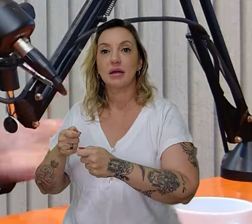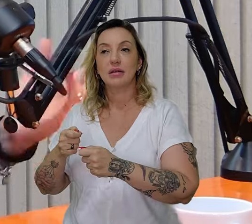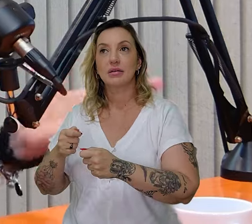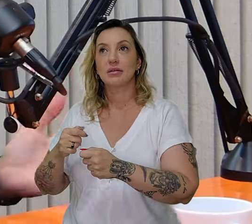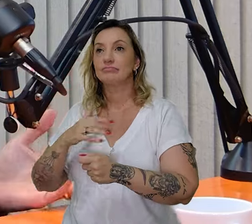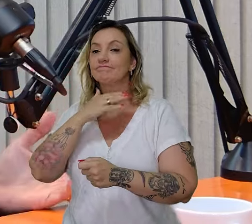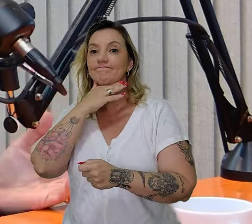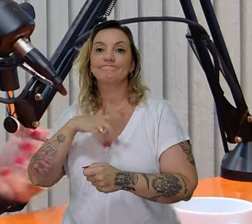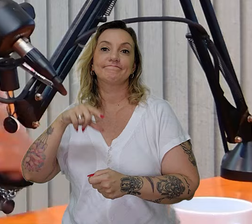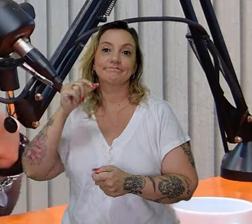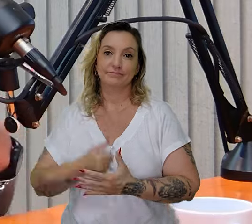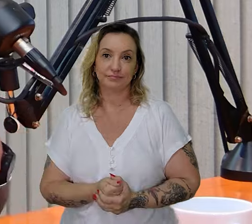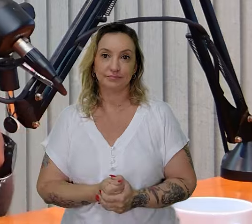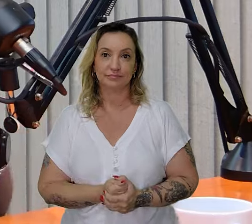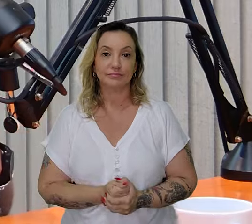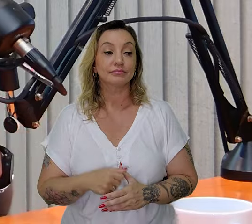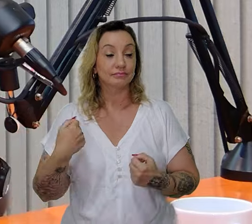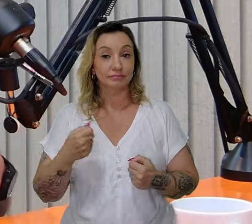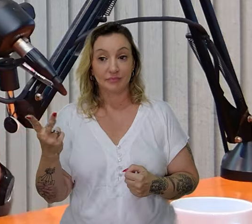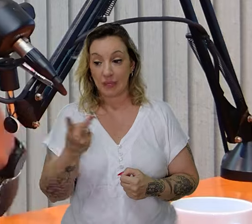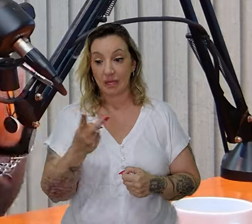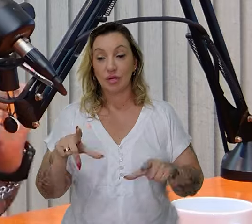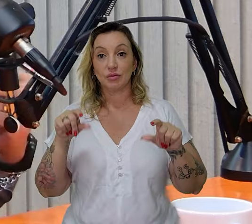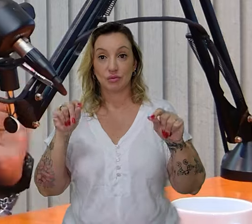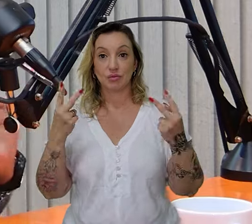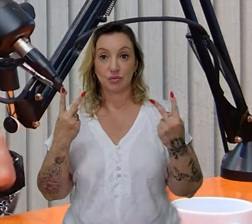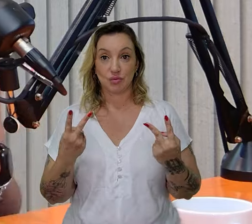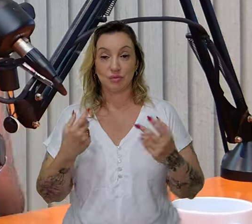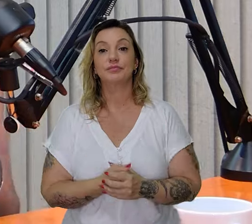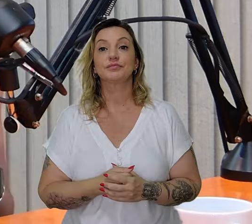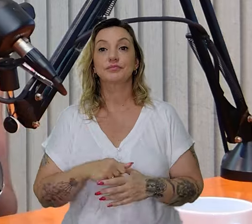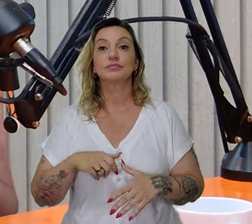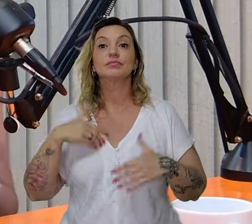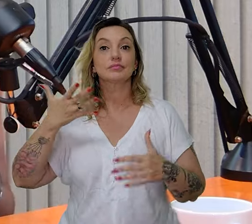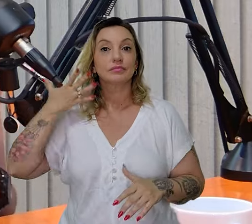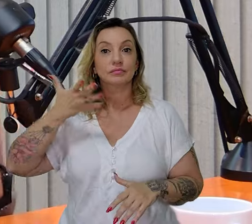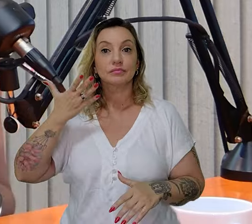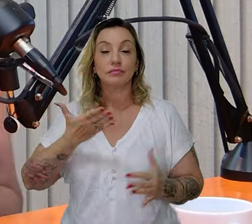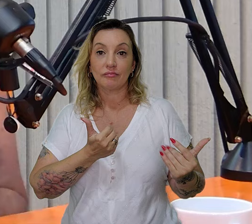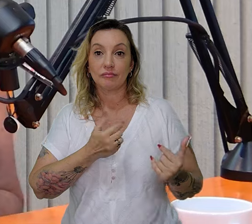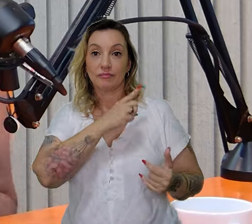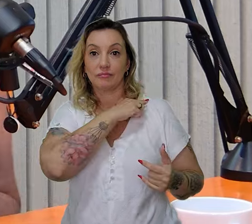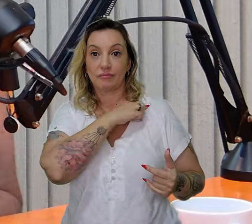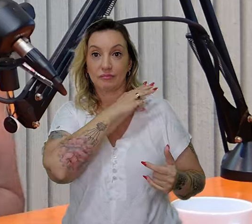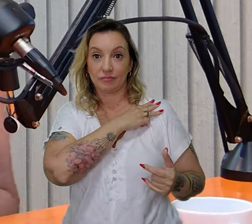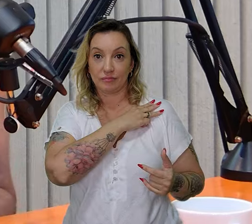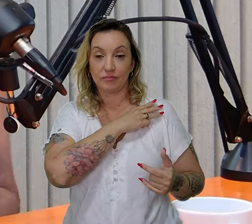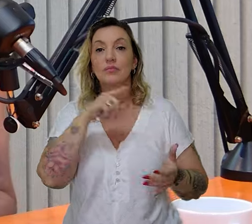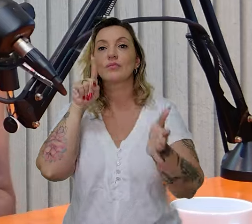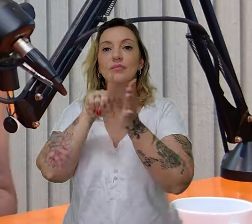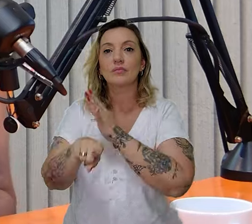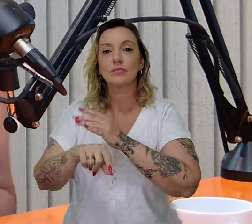gente não deveria ter que escolher a gente deveria fazer as duas coisas quando eu tô numa palestra com jovens do ensino médio e